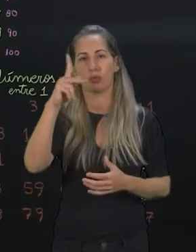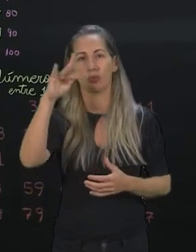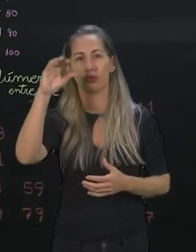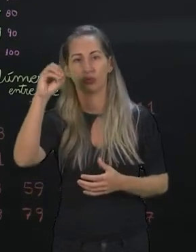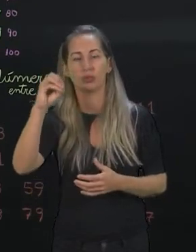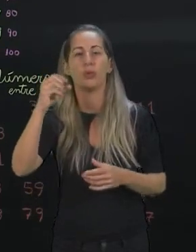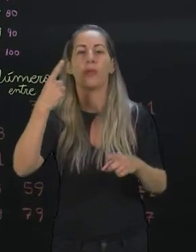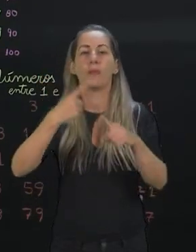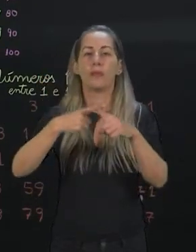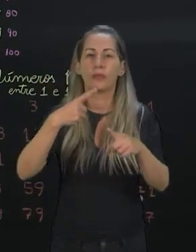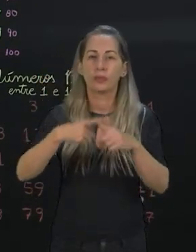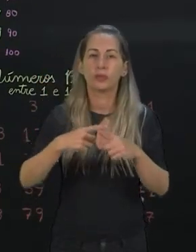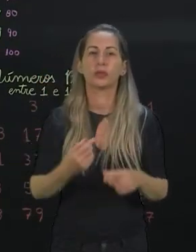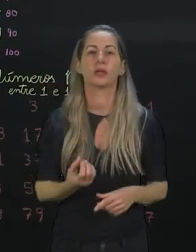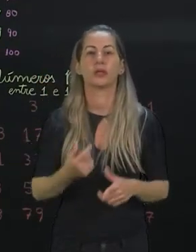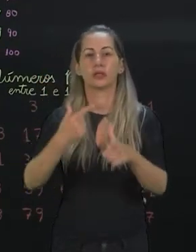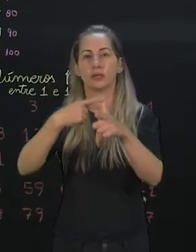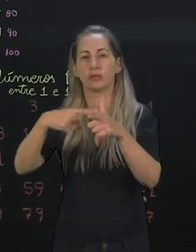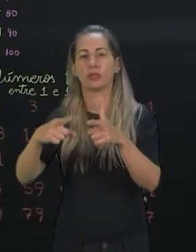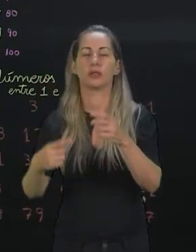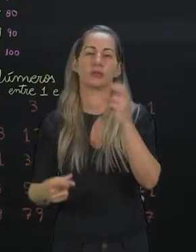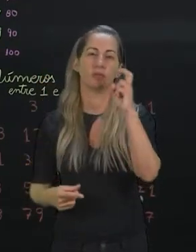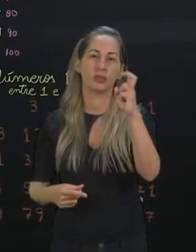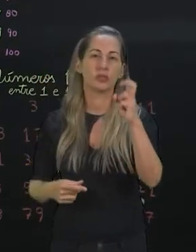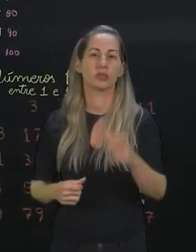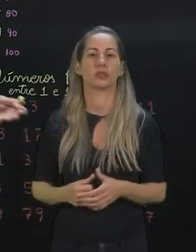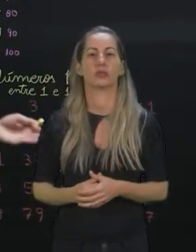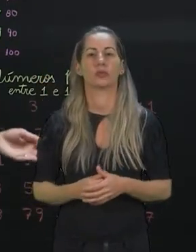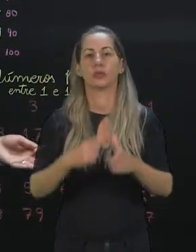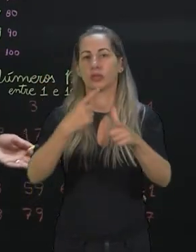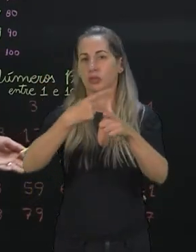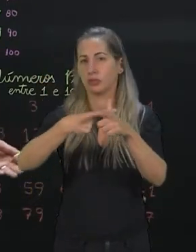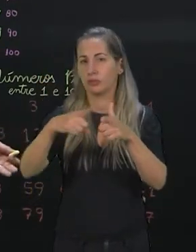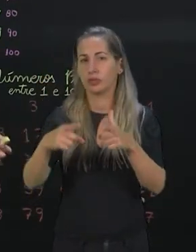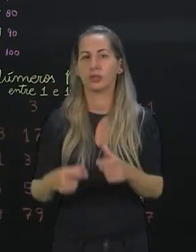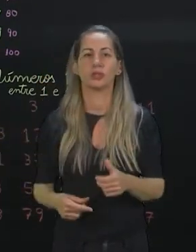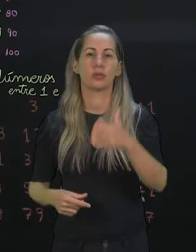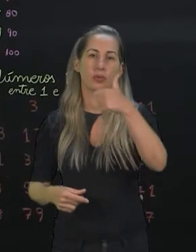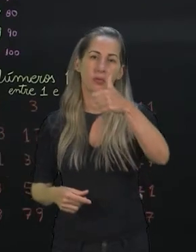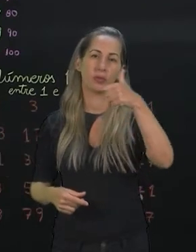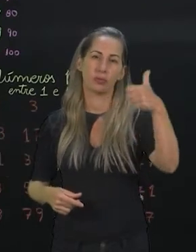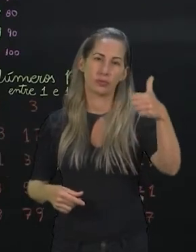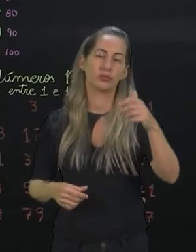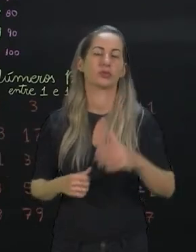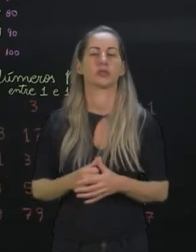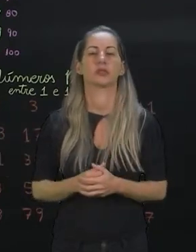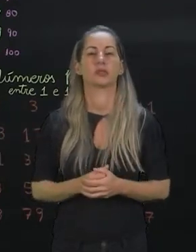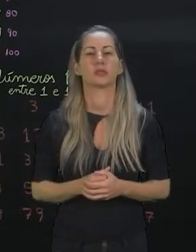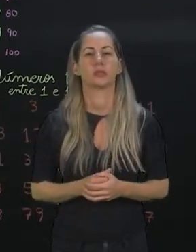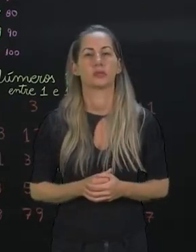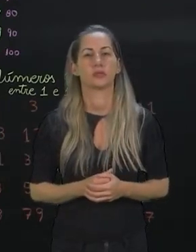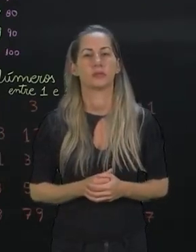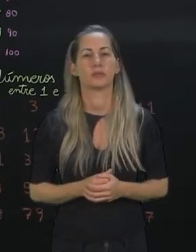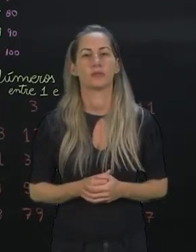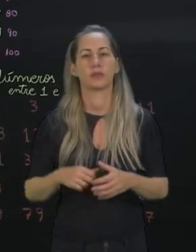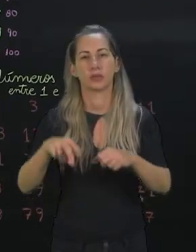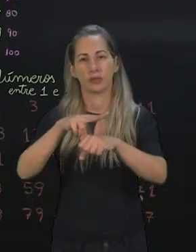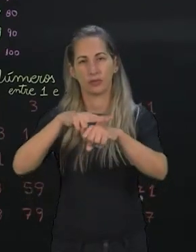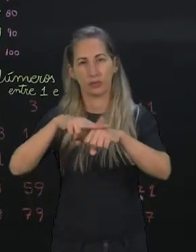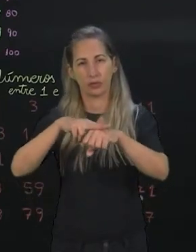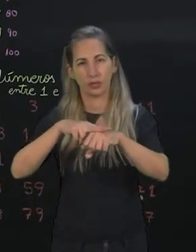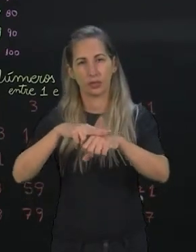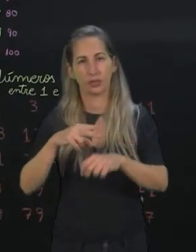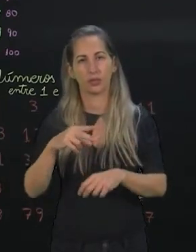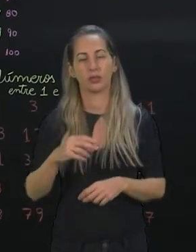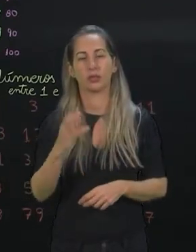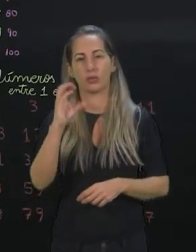Por quê? Porque esse número divide por 5, esse número também se divide por 11, tá? Então, de verde aqui são os